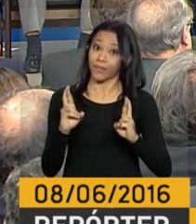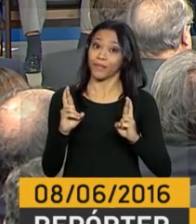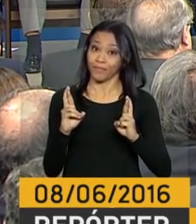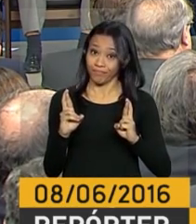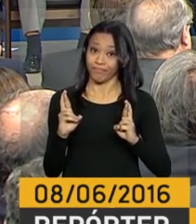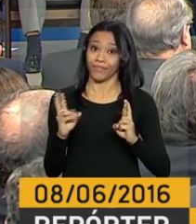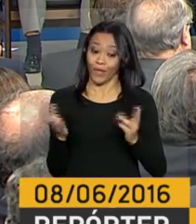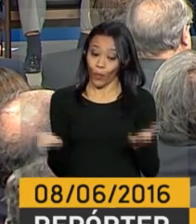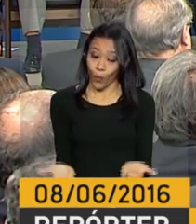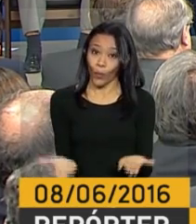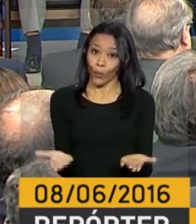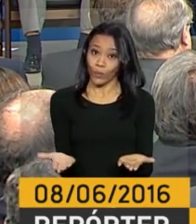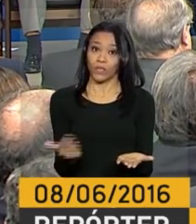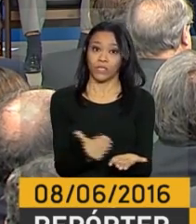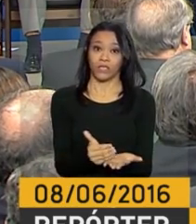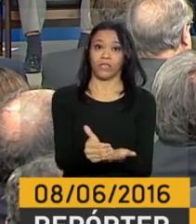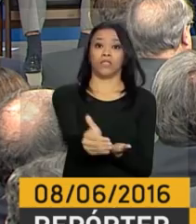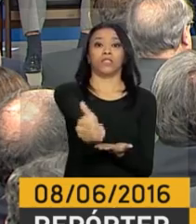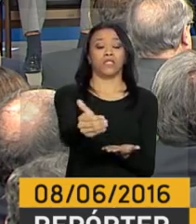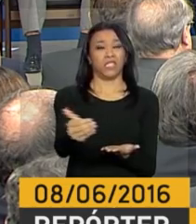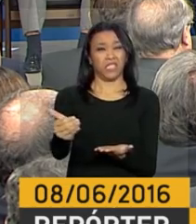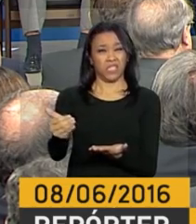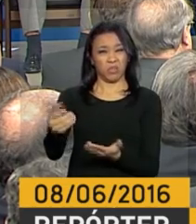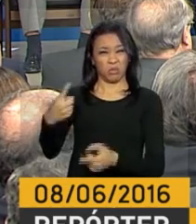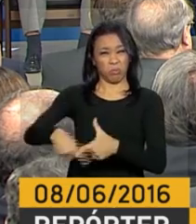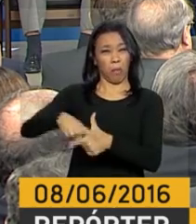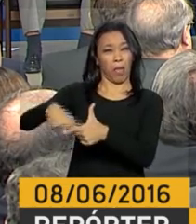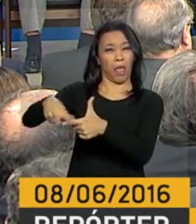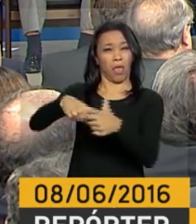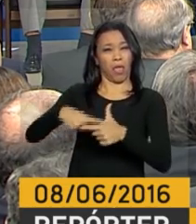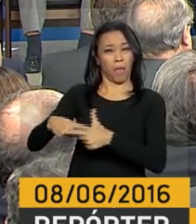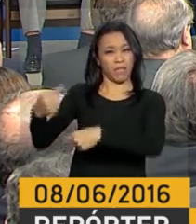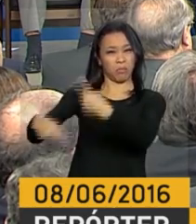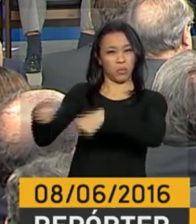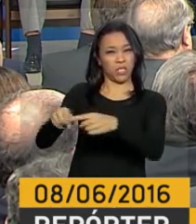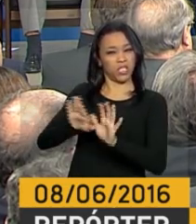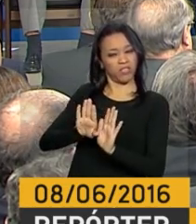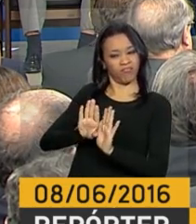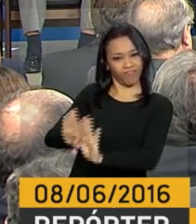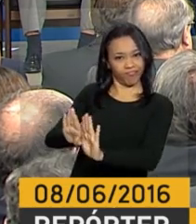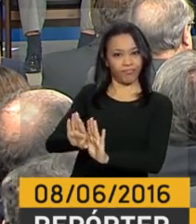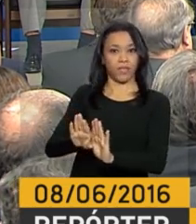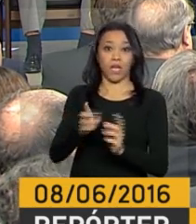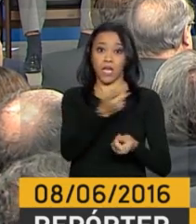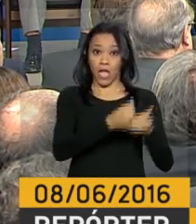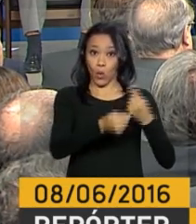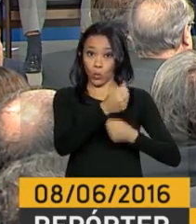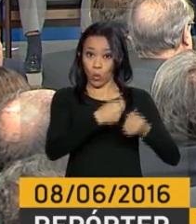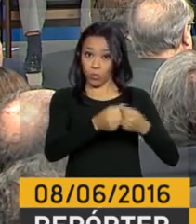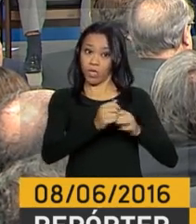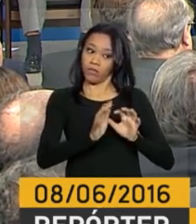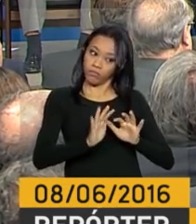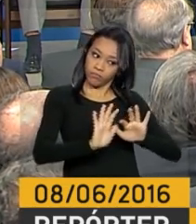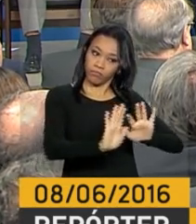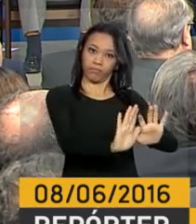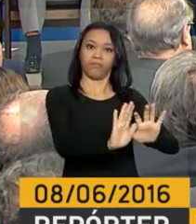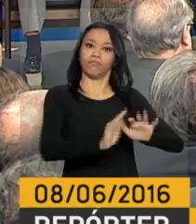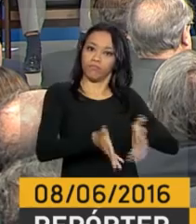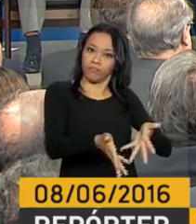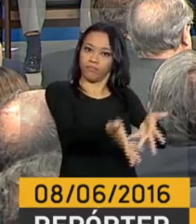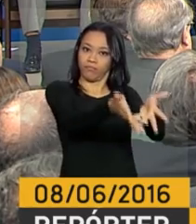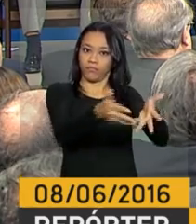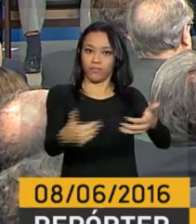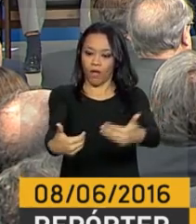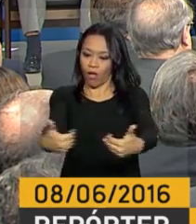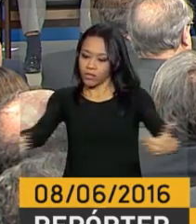de hoje a crise política fique num lado e a economia caminhe de outro porque todos os atores da